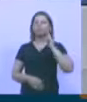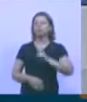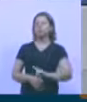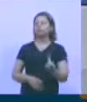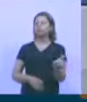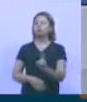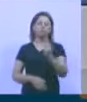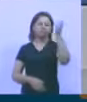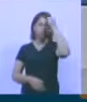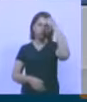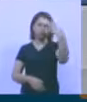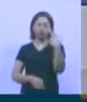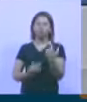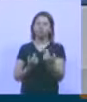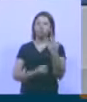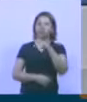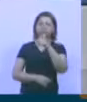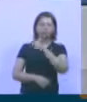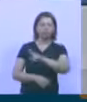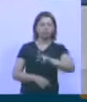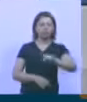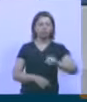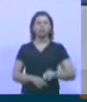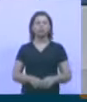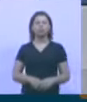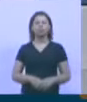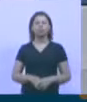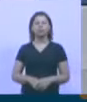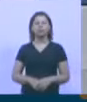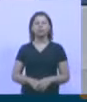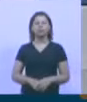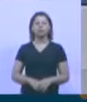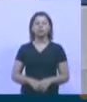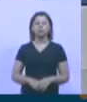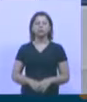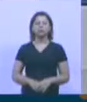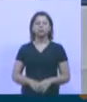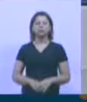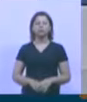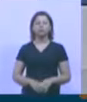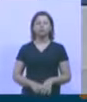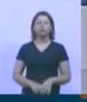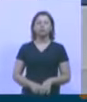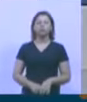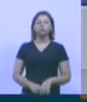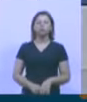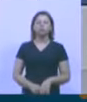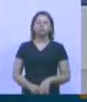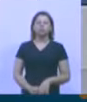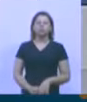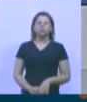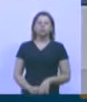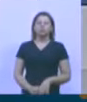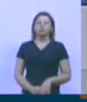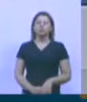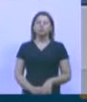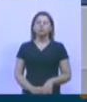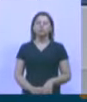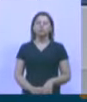tão inteligente quanto o seu irmão. Slowly the child begins to develop feelings of inferiority.